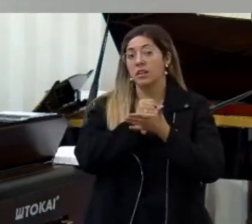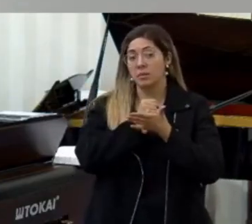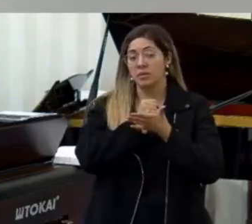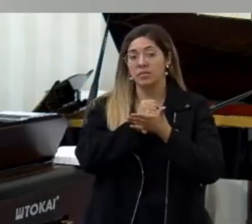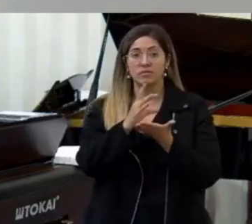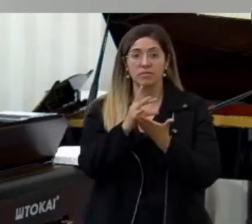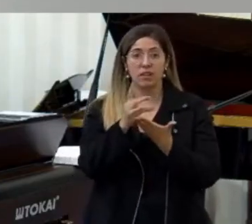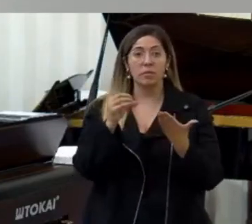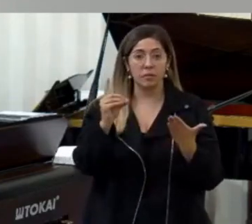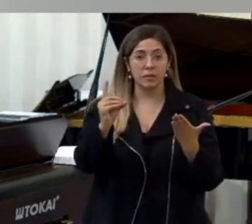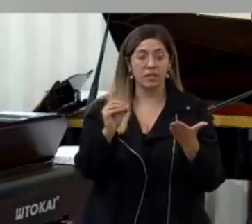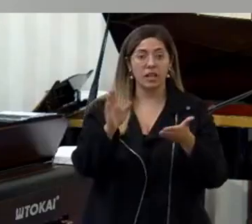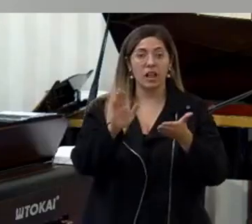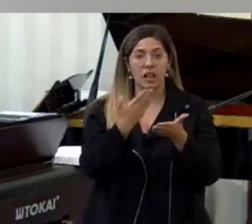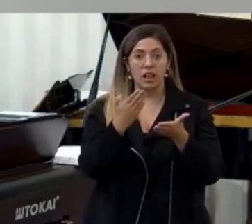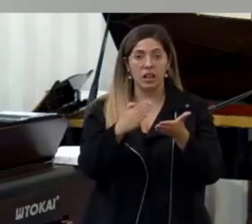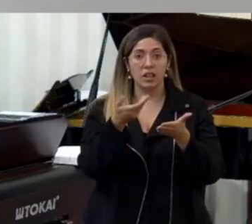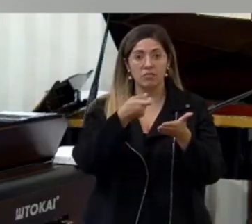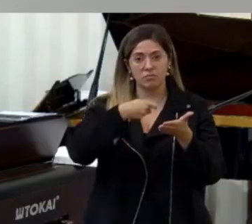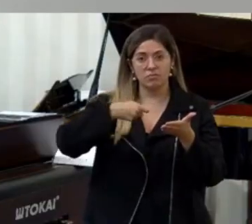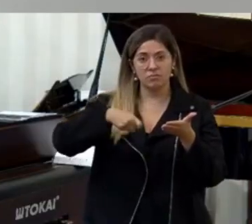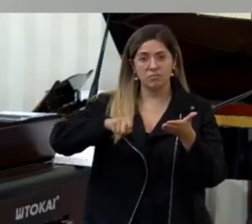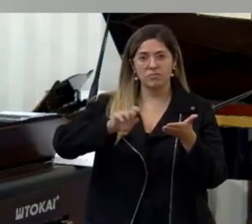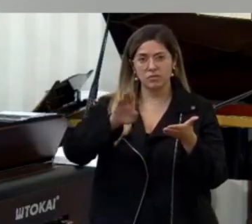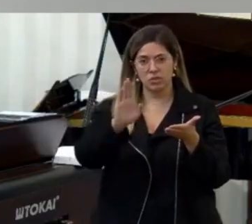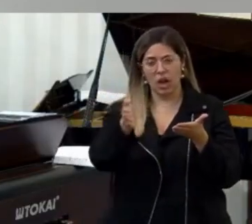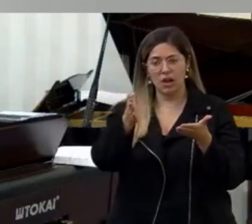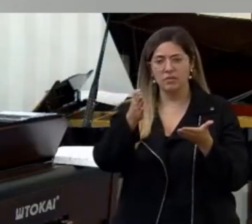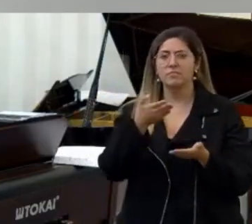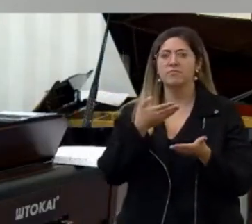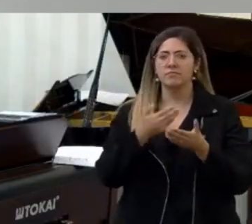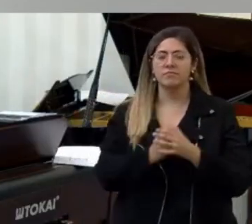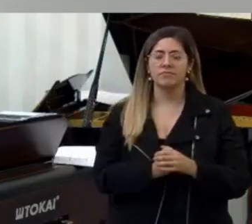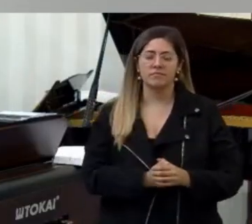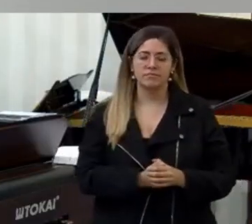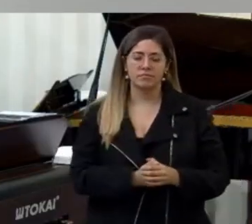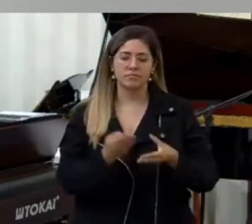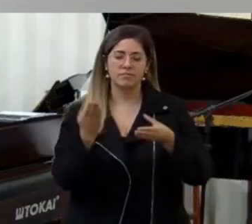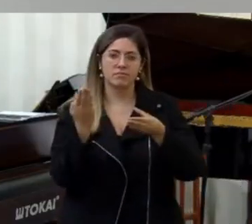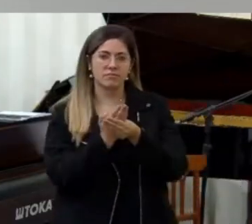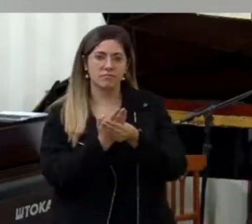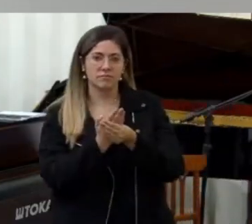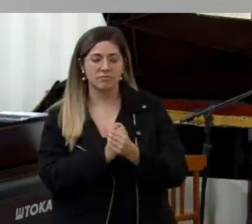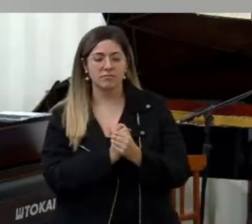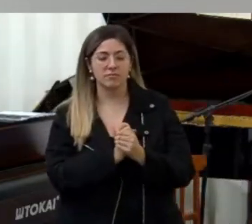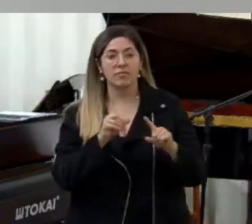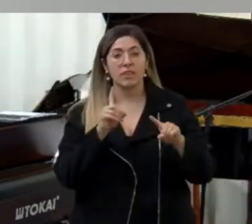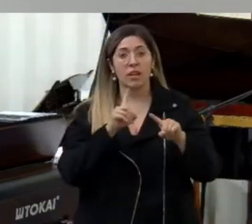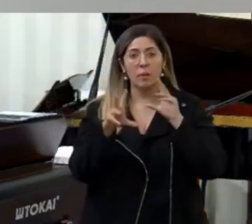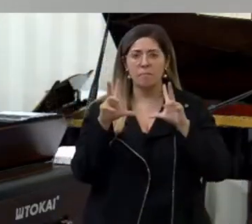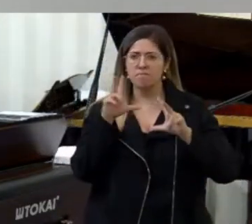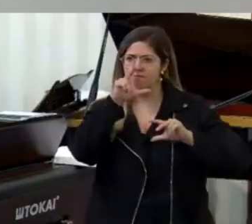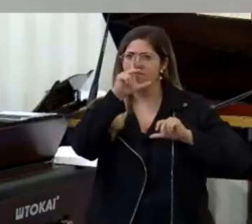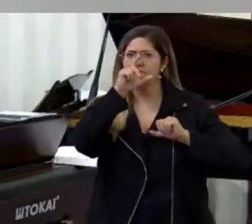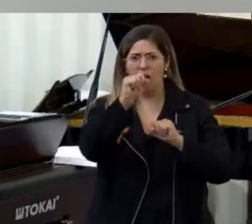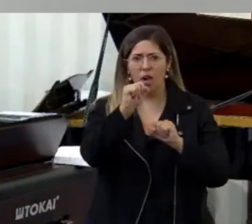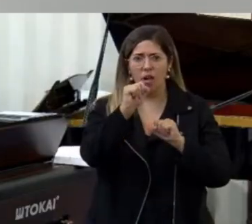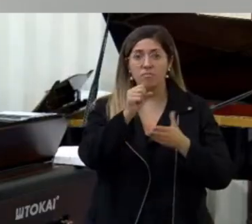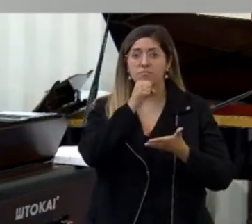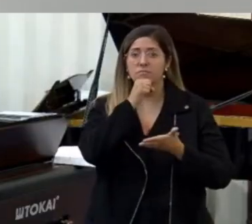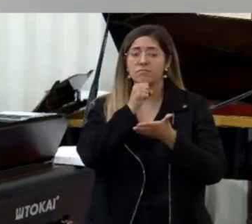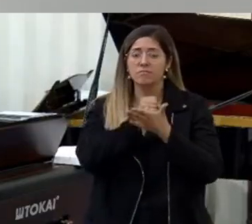foi lançado, o livro que ele lançou, publicado já pela editora Cultura Cristã, e tem uma ênfase forte em como no